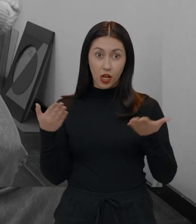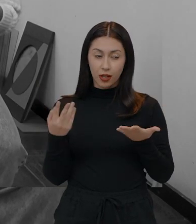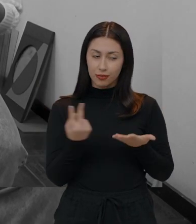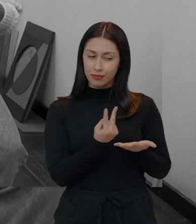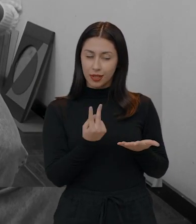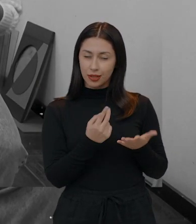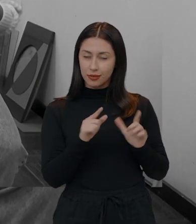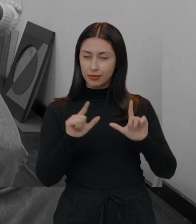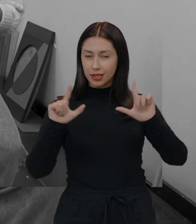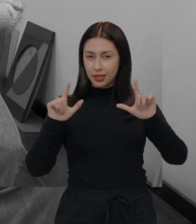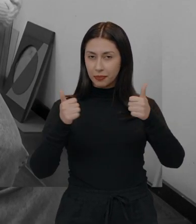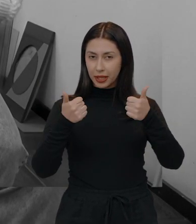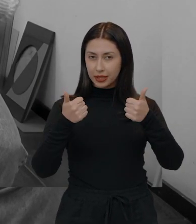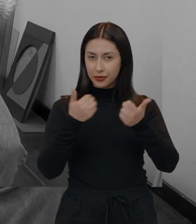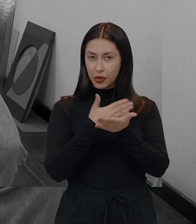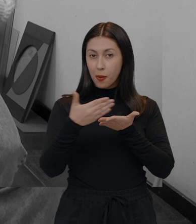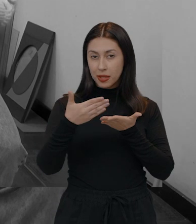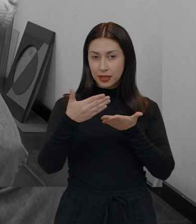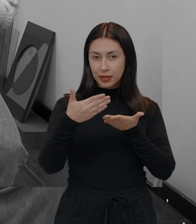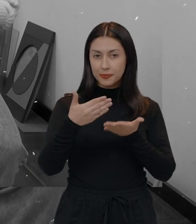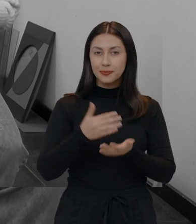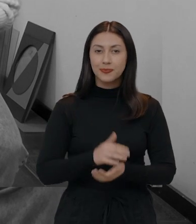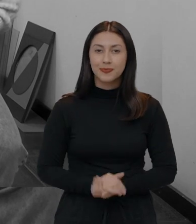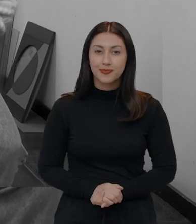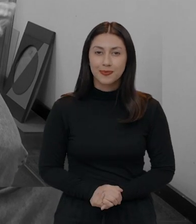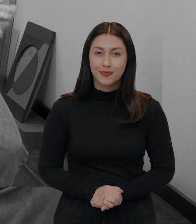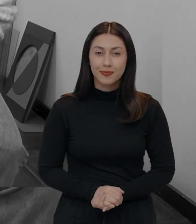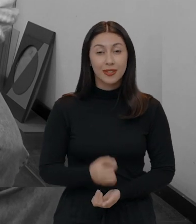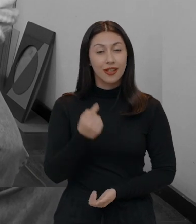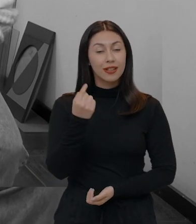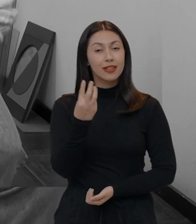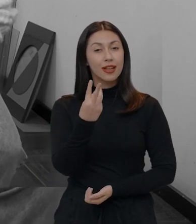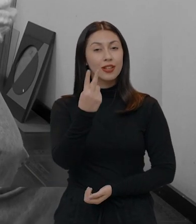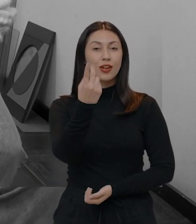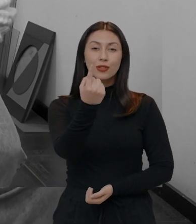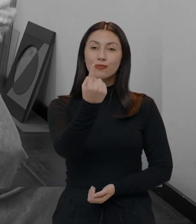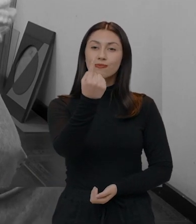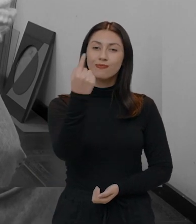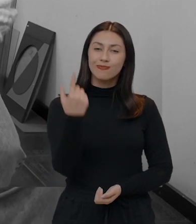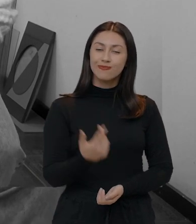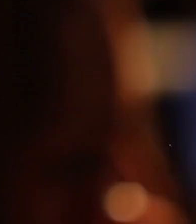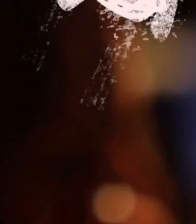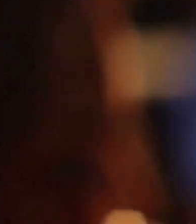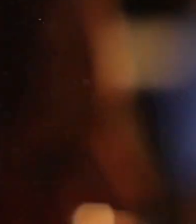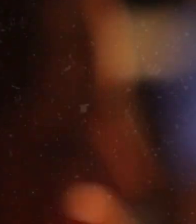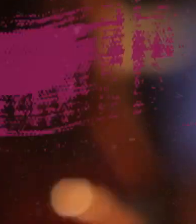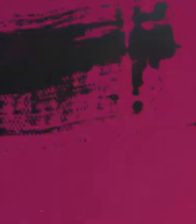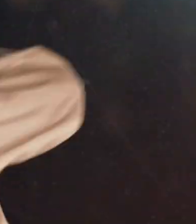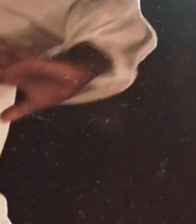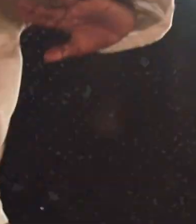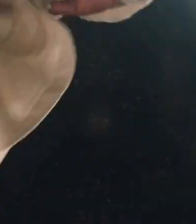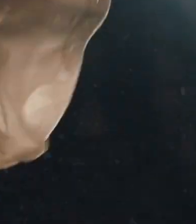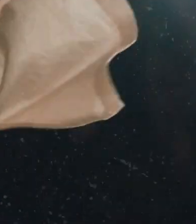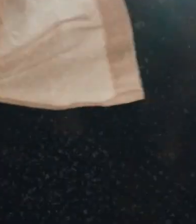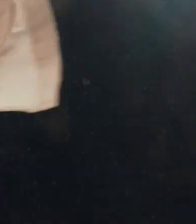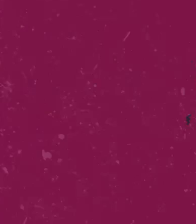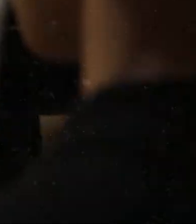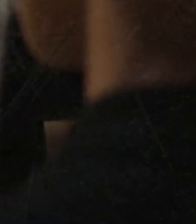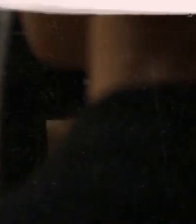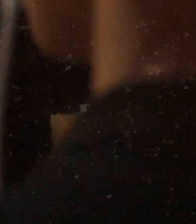A partir de agora vai pegar nós dois, tá bom? Uhum. Começar, vamos lá. 3, 2, 1.